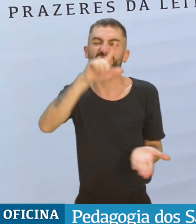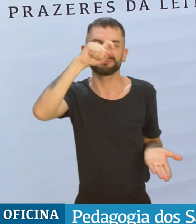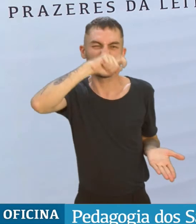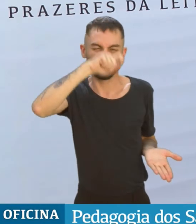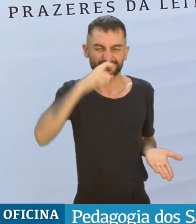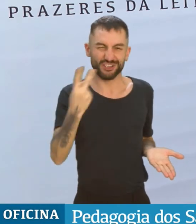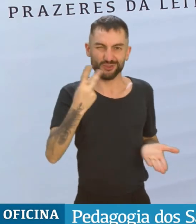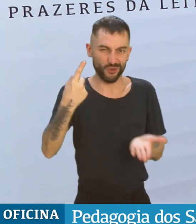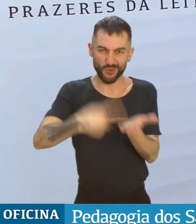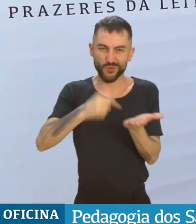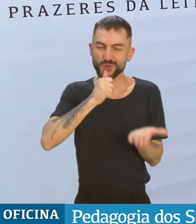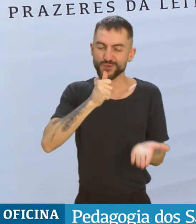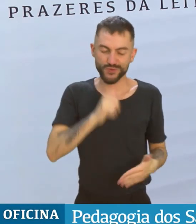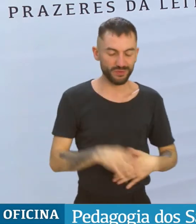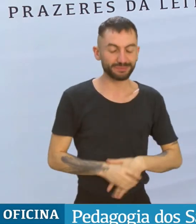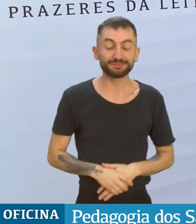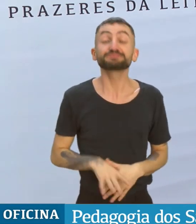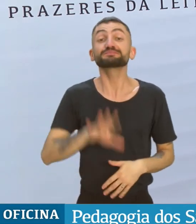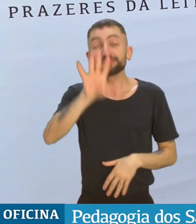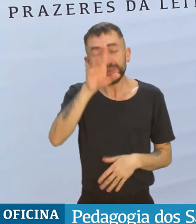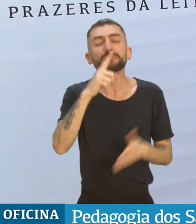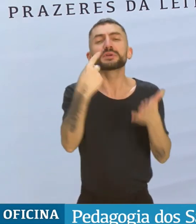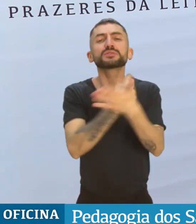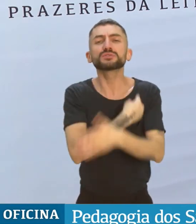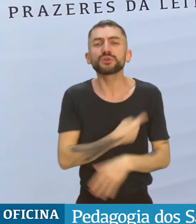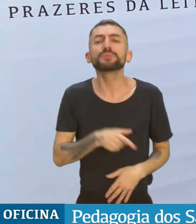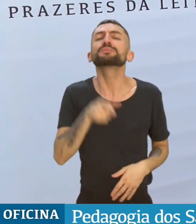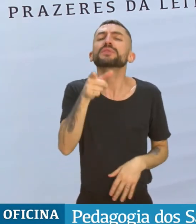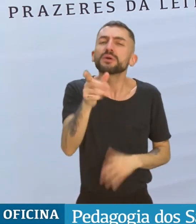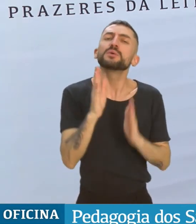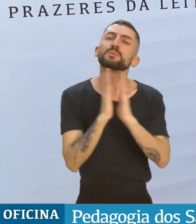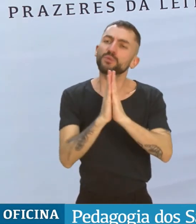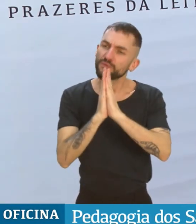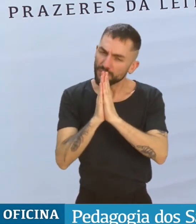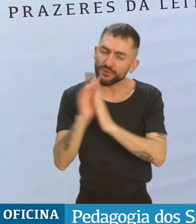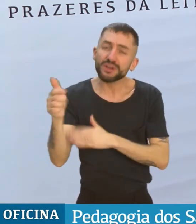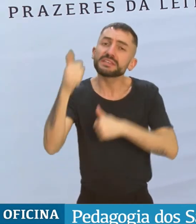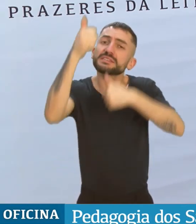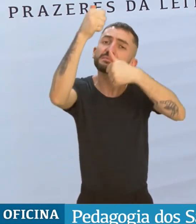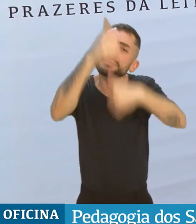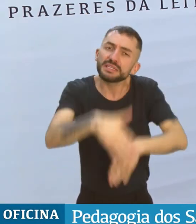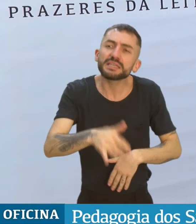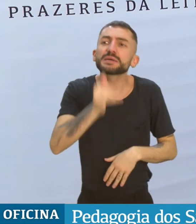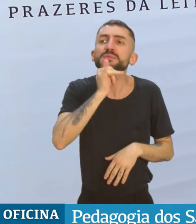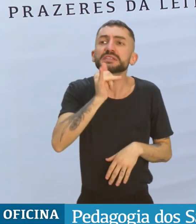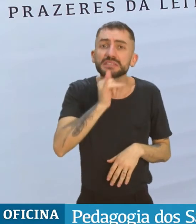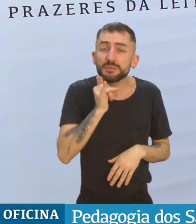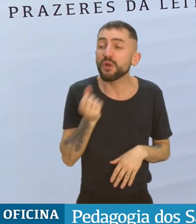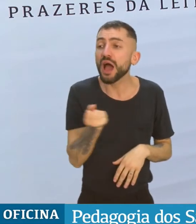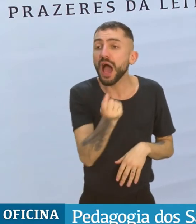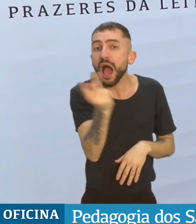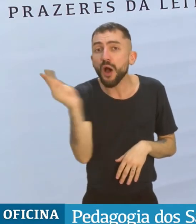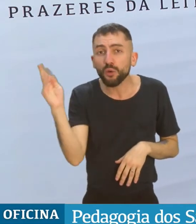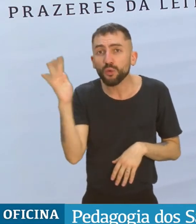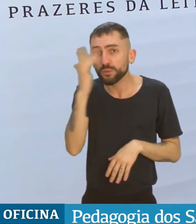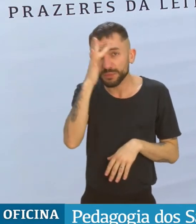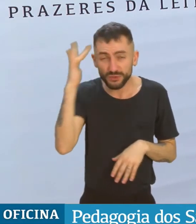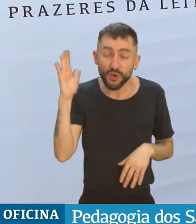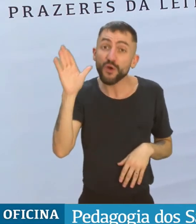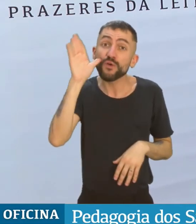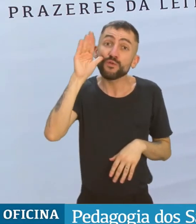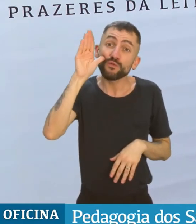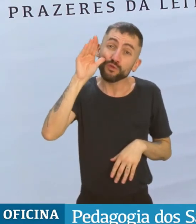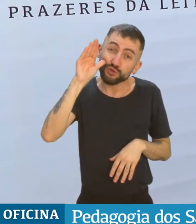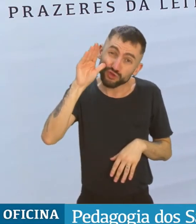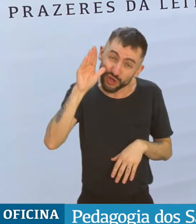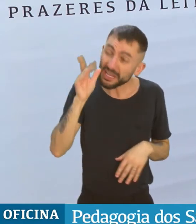tá? Gostaria que você explicasse sobre a necessidade de funcionários com vínculos periféricos para uma biblioteca